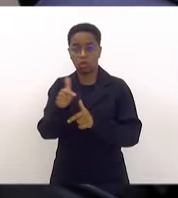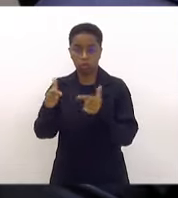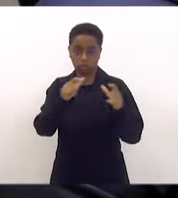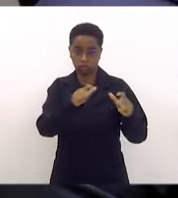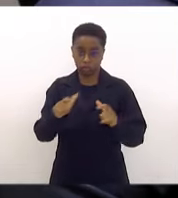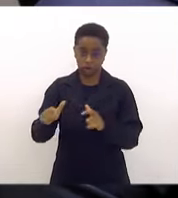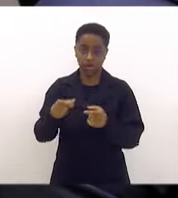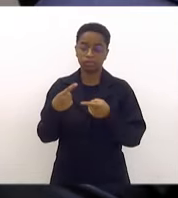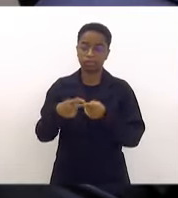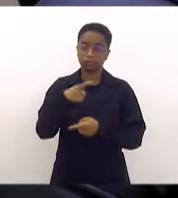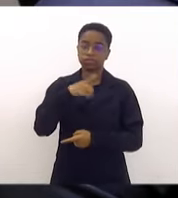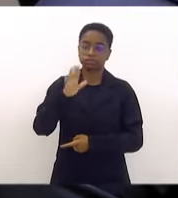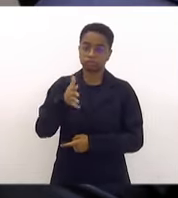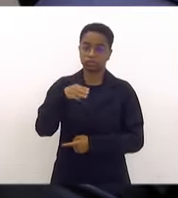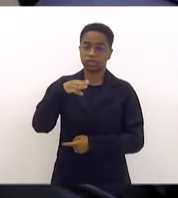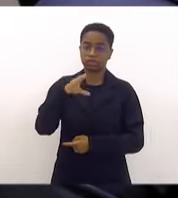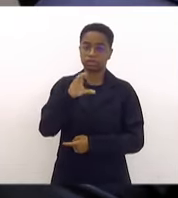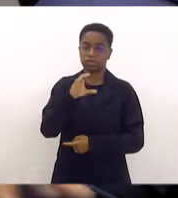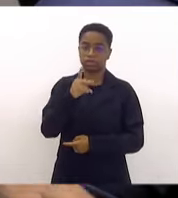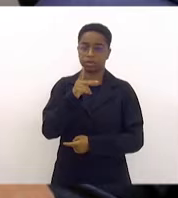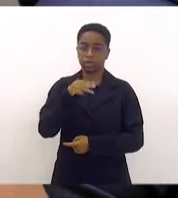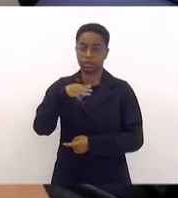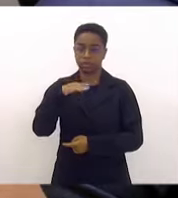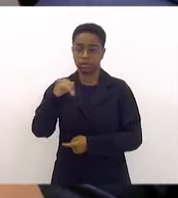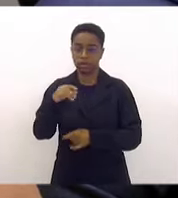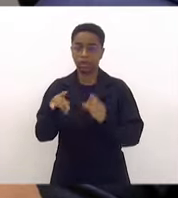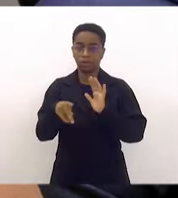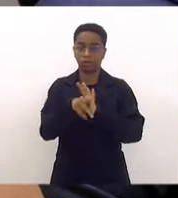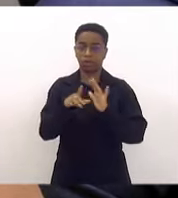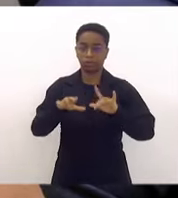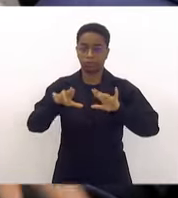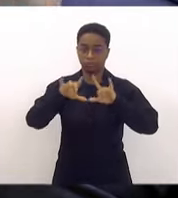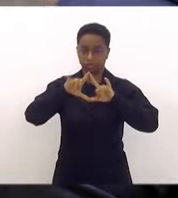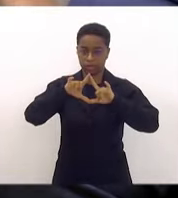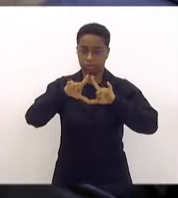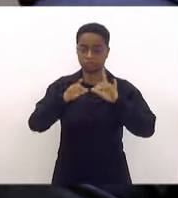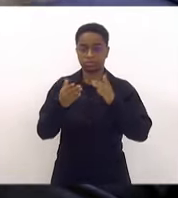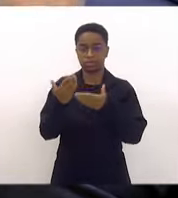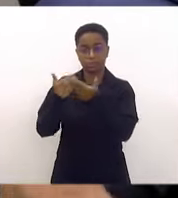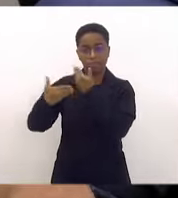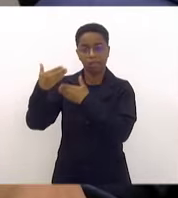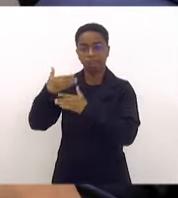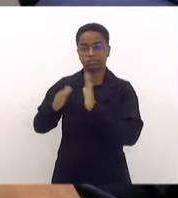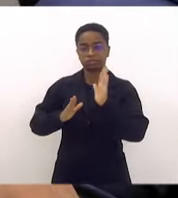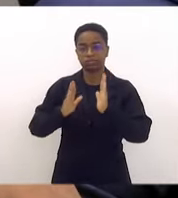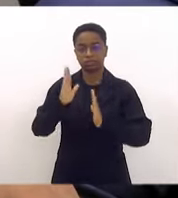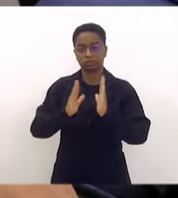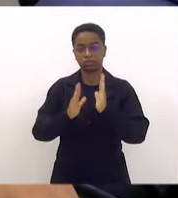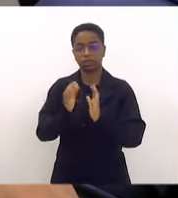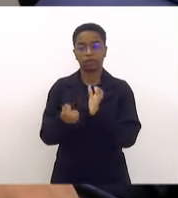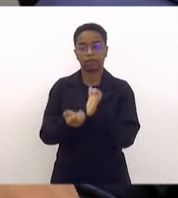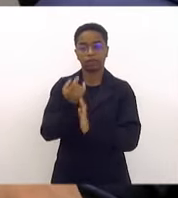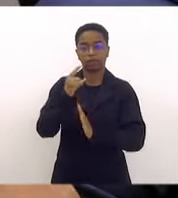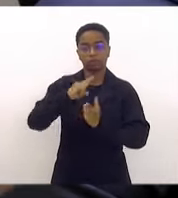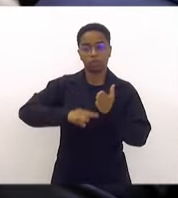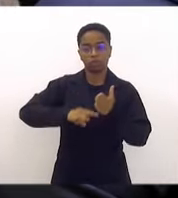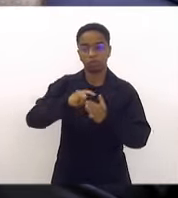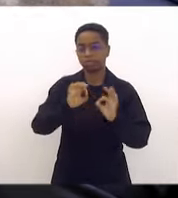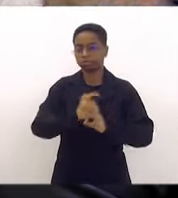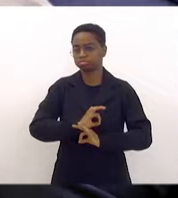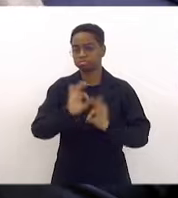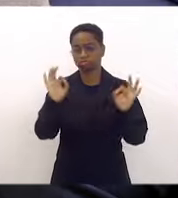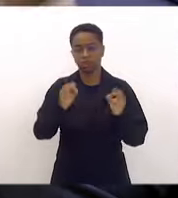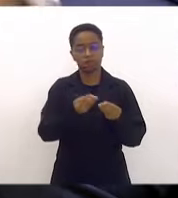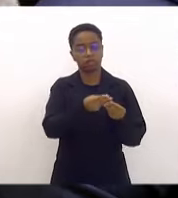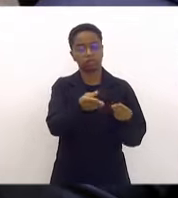já teve aqui CPI da milícia né Há alguns anos atrás que produziu um potente documento que foi